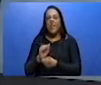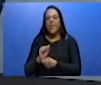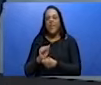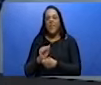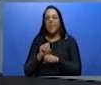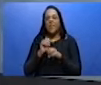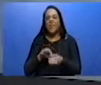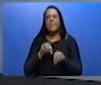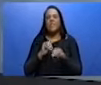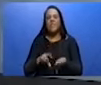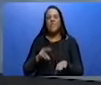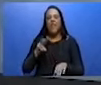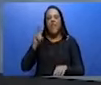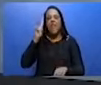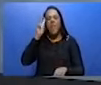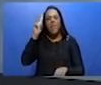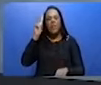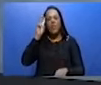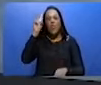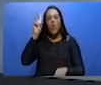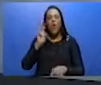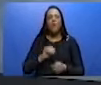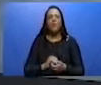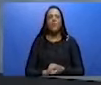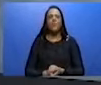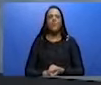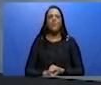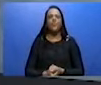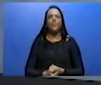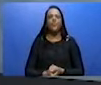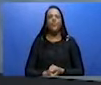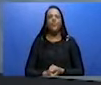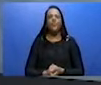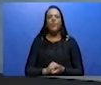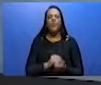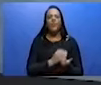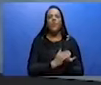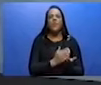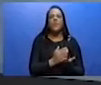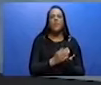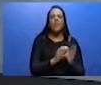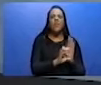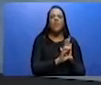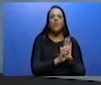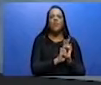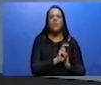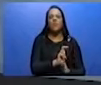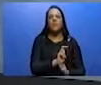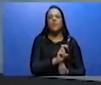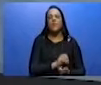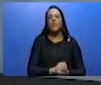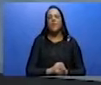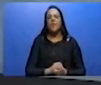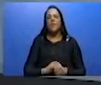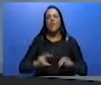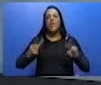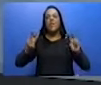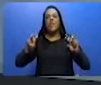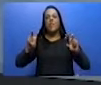para a nossa aula de história? Começando lá na unidade 5, nós vamos falar sobre o Brasil